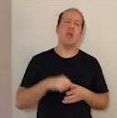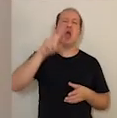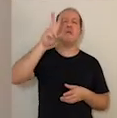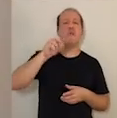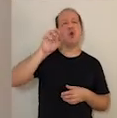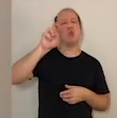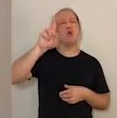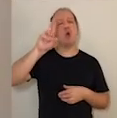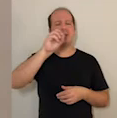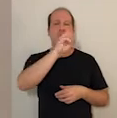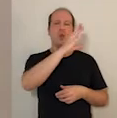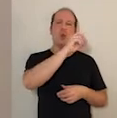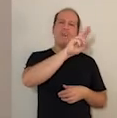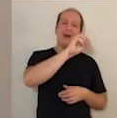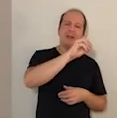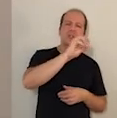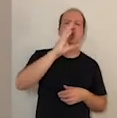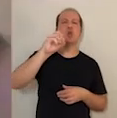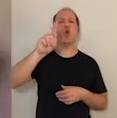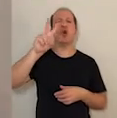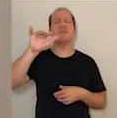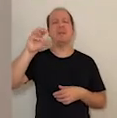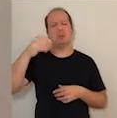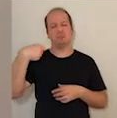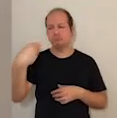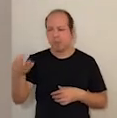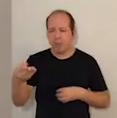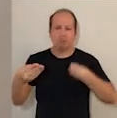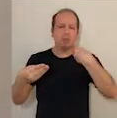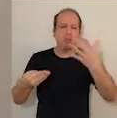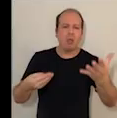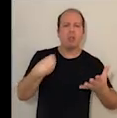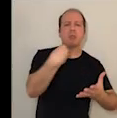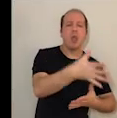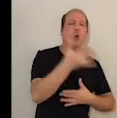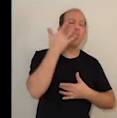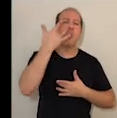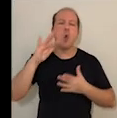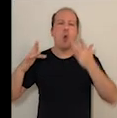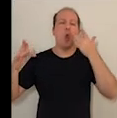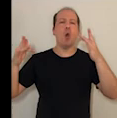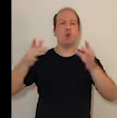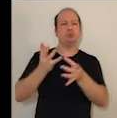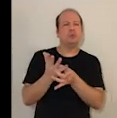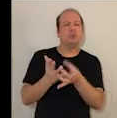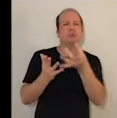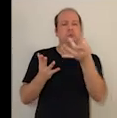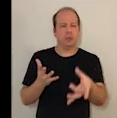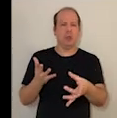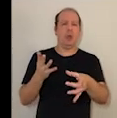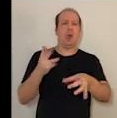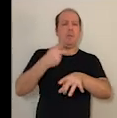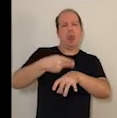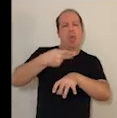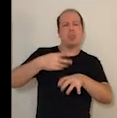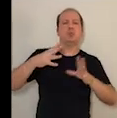deu. Voltore, Corbaccio e Corvino, pretendo restituir todas as pratarias, o